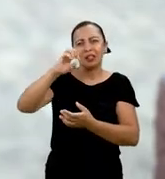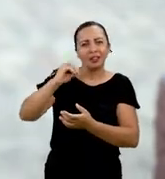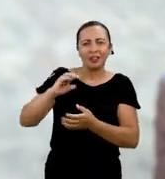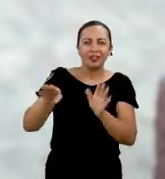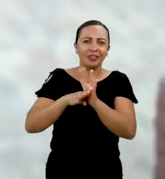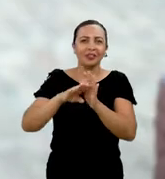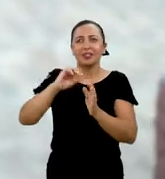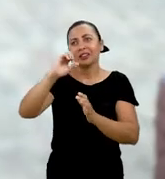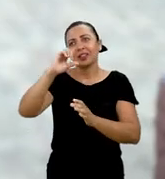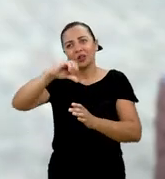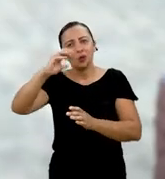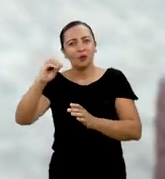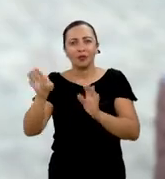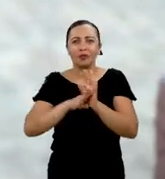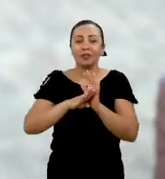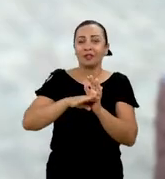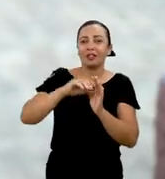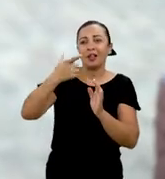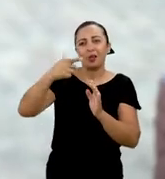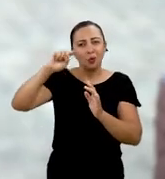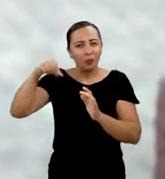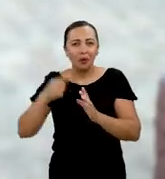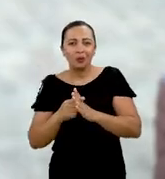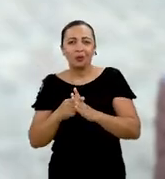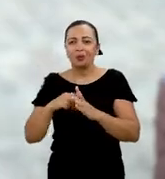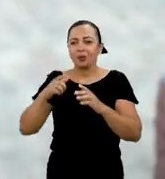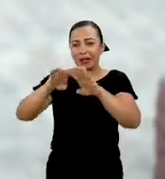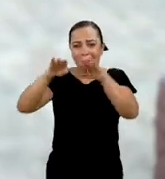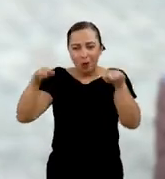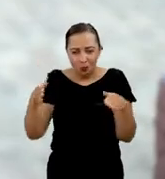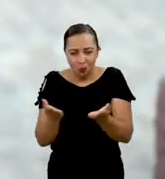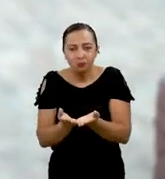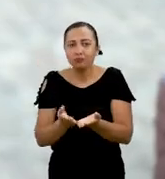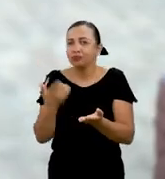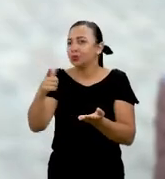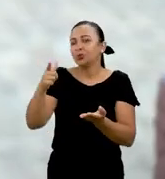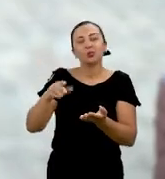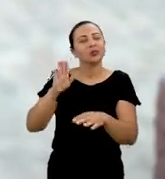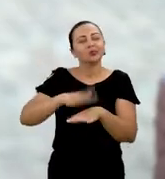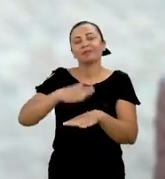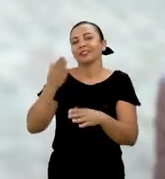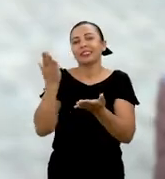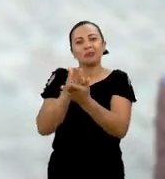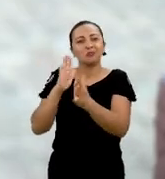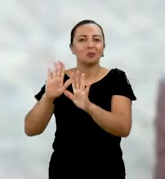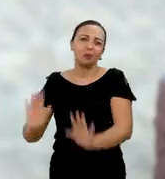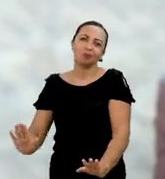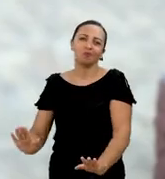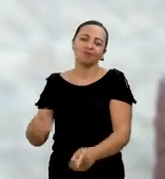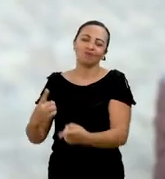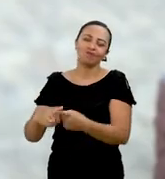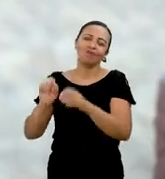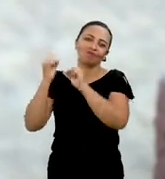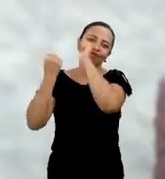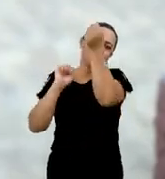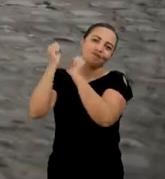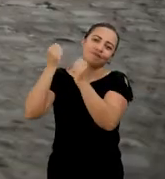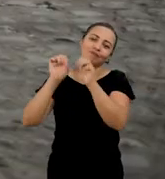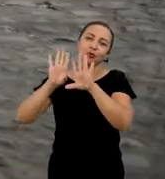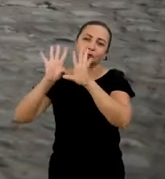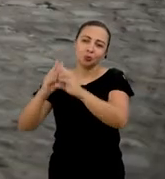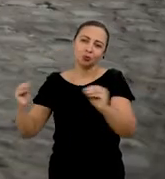1990 até usando os dois mil com o caixote eles não existem eles não existem mais porque ele não tem mais